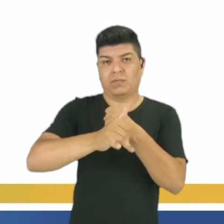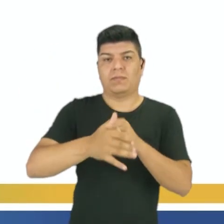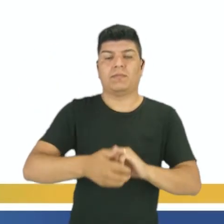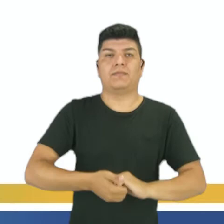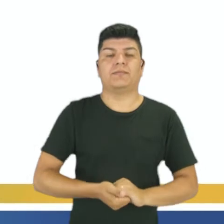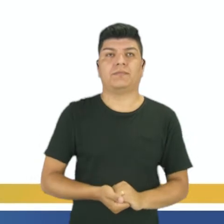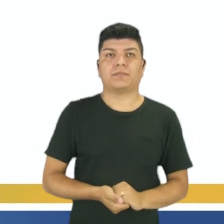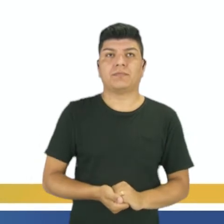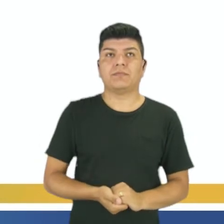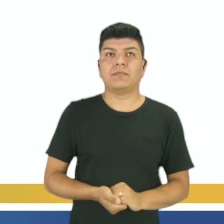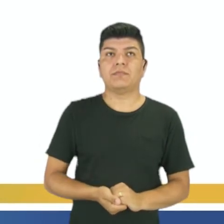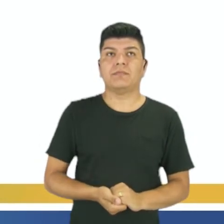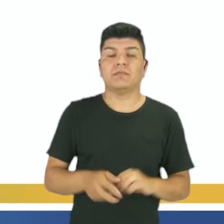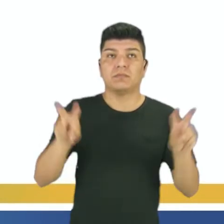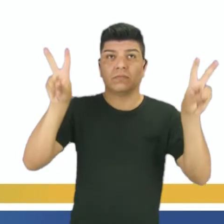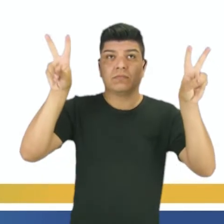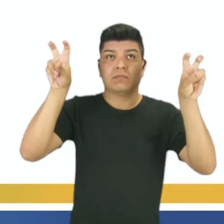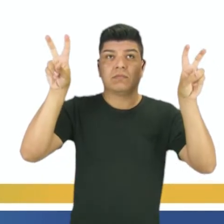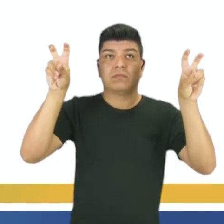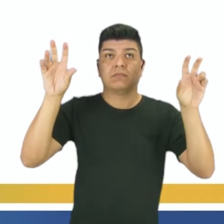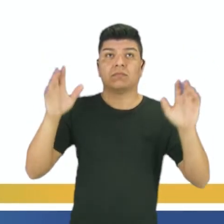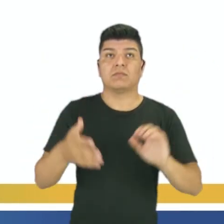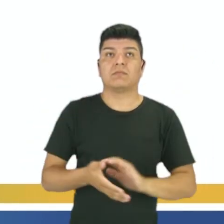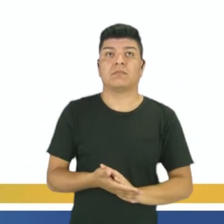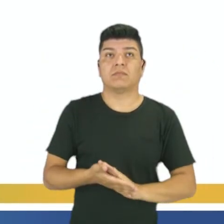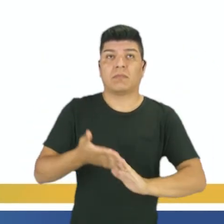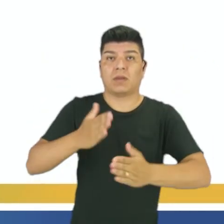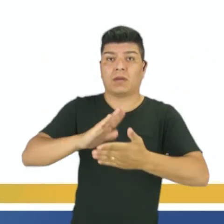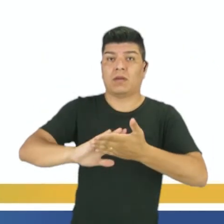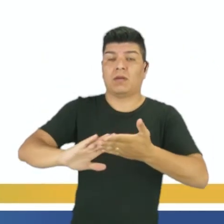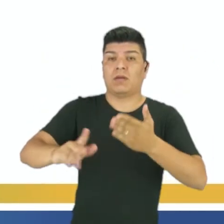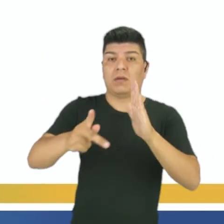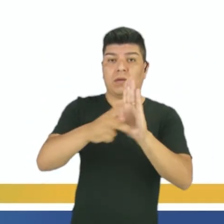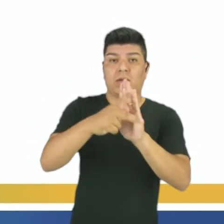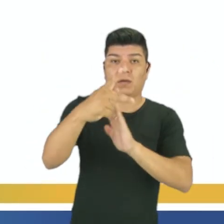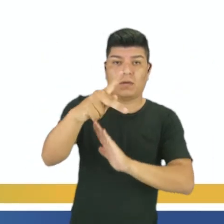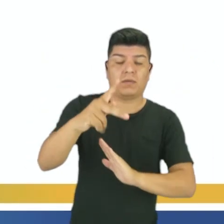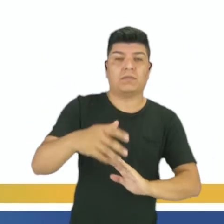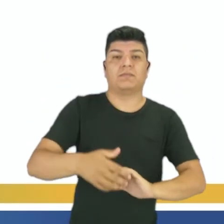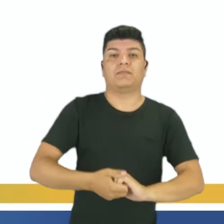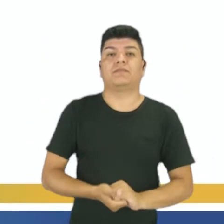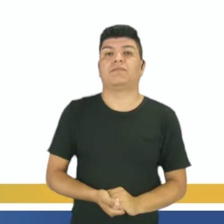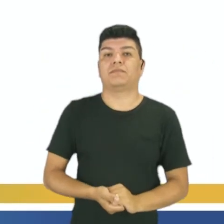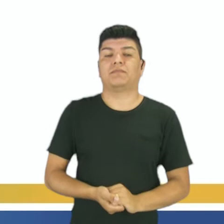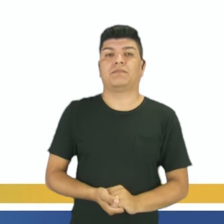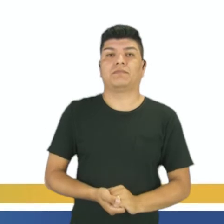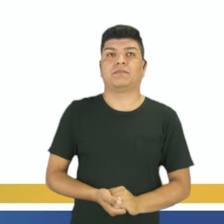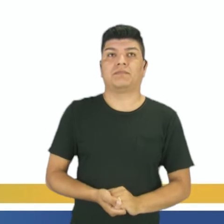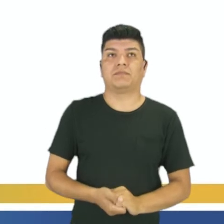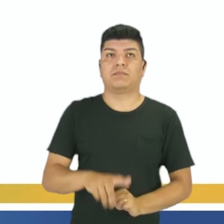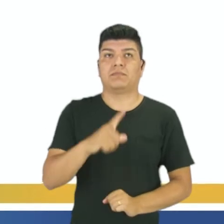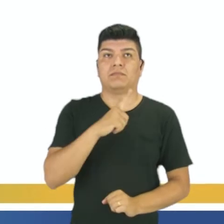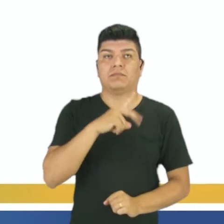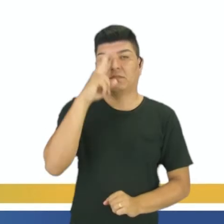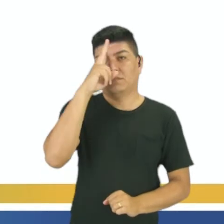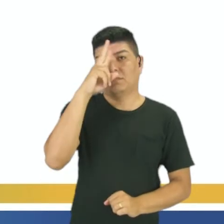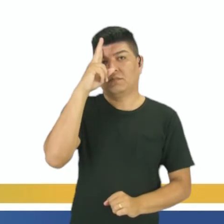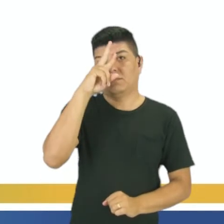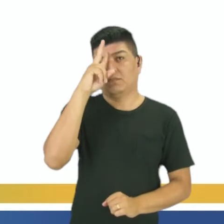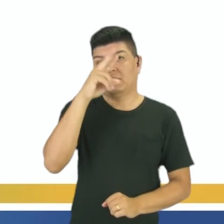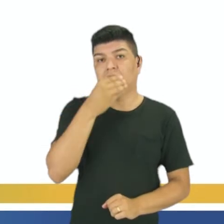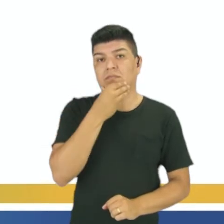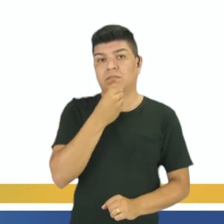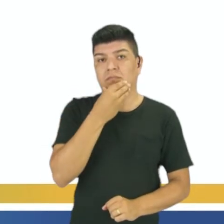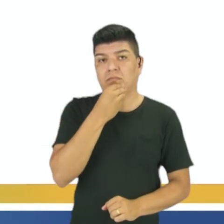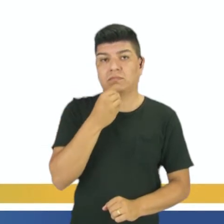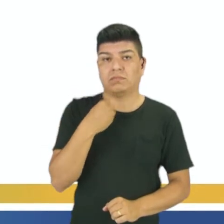crônica. O título dessa crônica dele se chama Na Palma da Sua Mão e diz assim: e tem uma história do cara